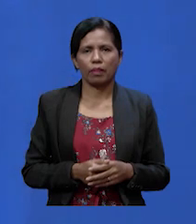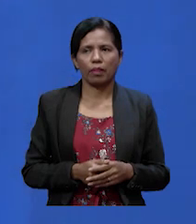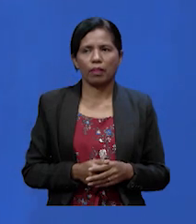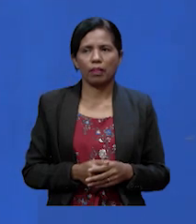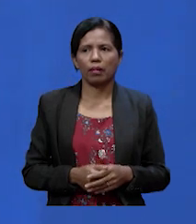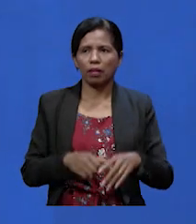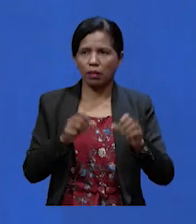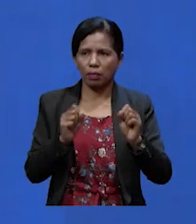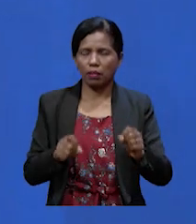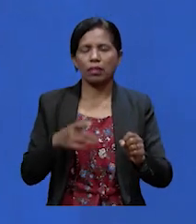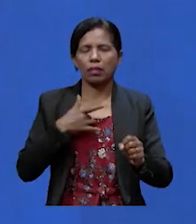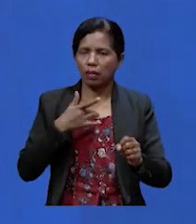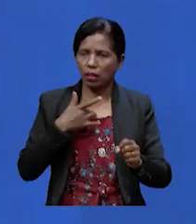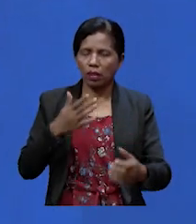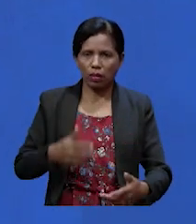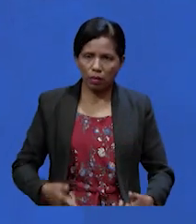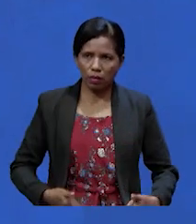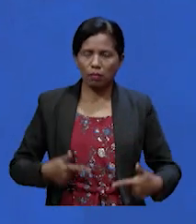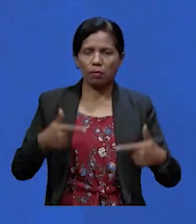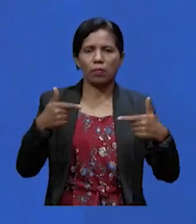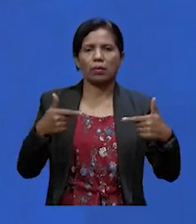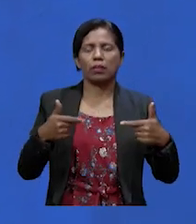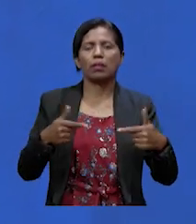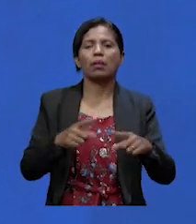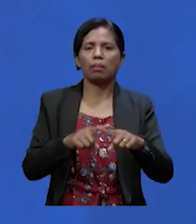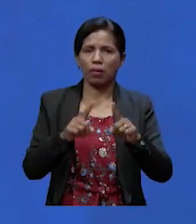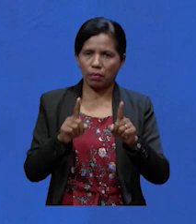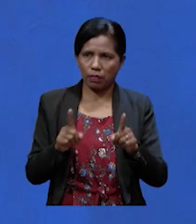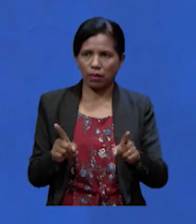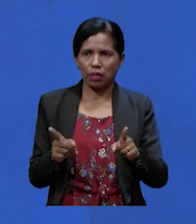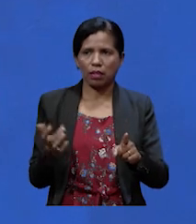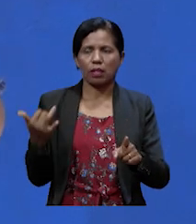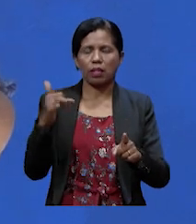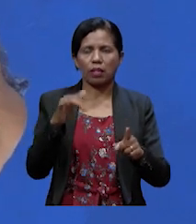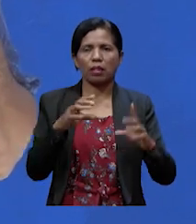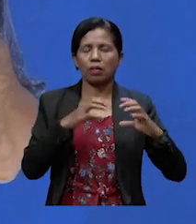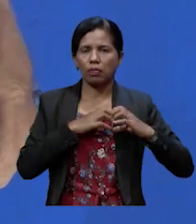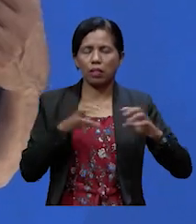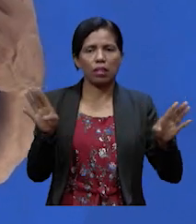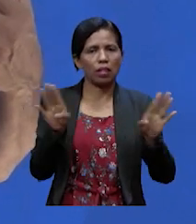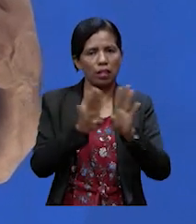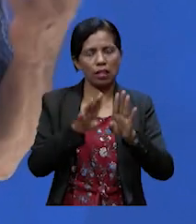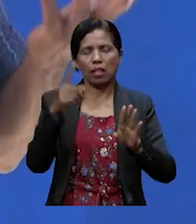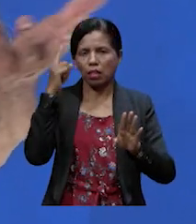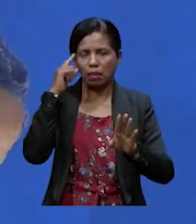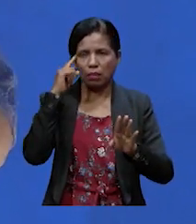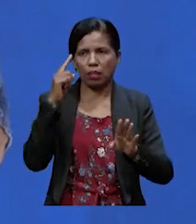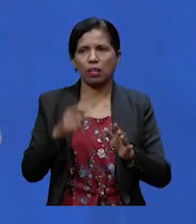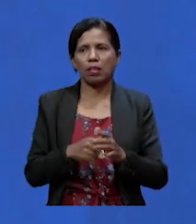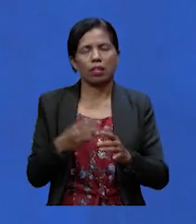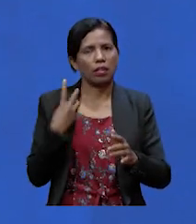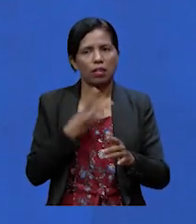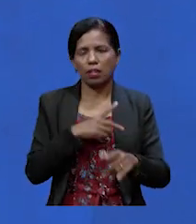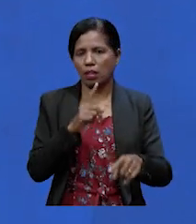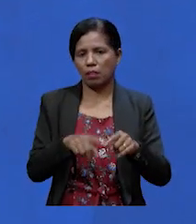Lakonsek sindir itu kumulis, bebe, itu nih buat takatia, itu nama tan takatia, itu nih.